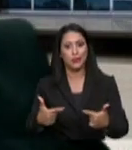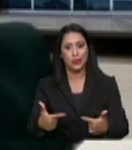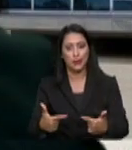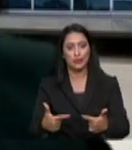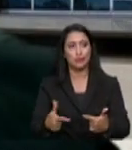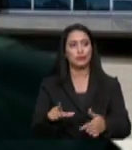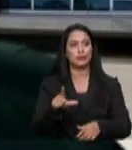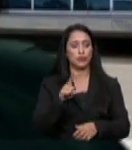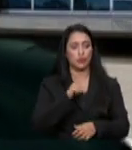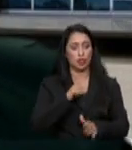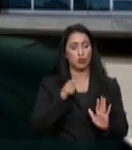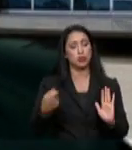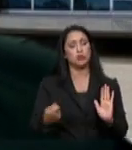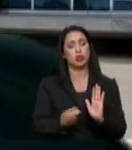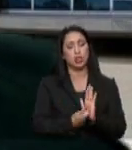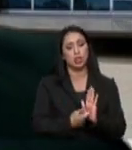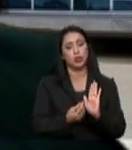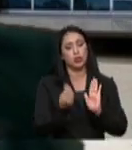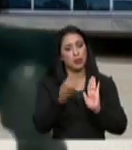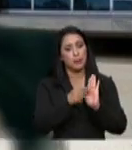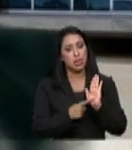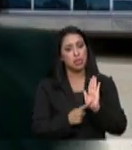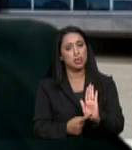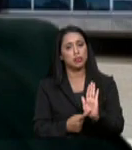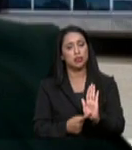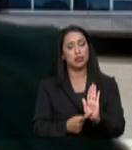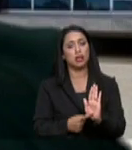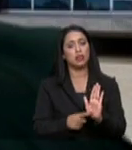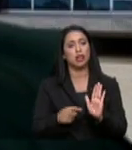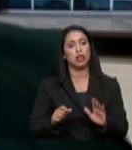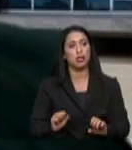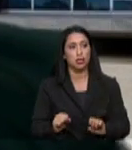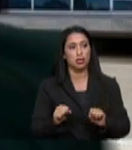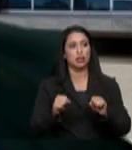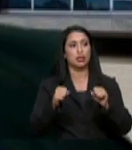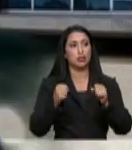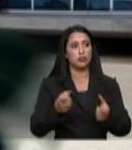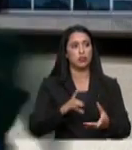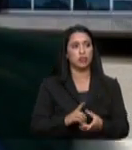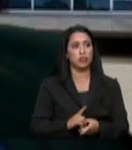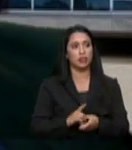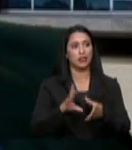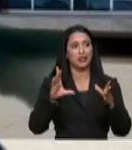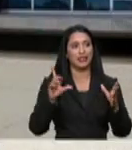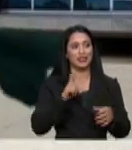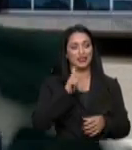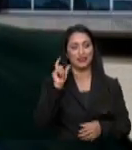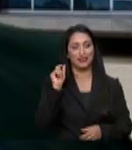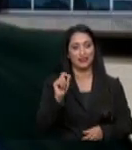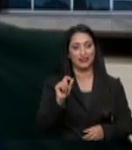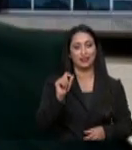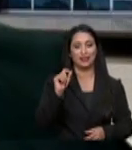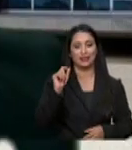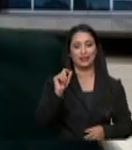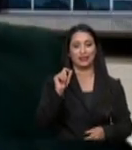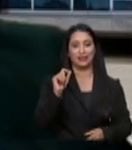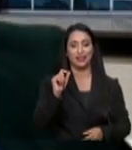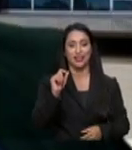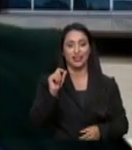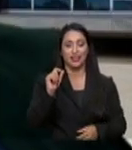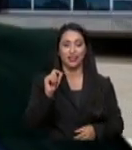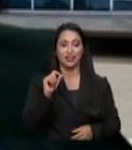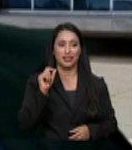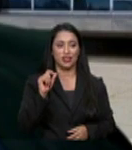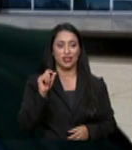esse temos aqui uma denúncia apresentada em defesa da democracia do Estado democrático de direito e das instituições